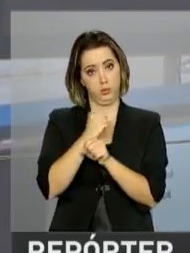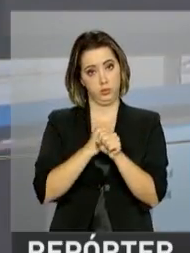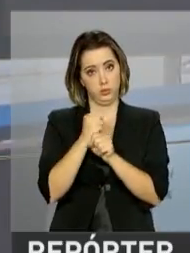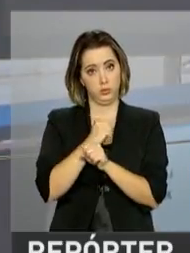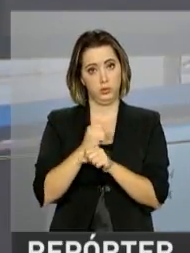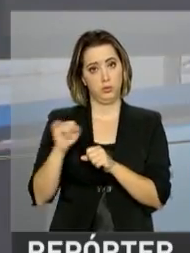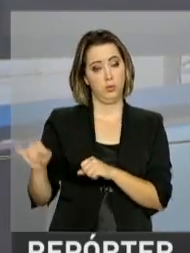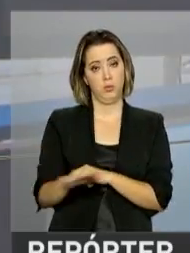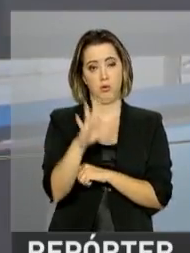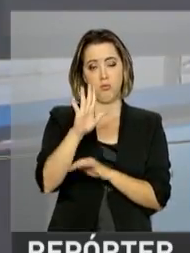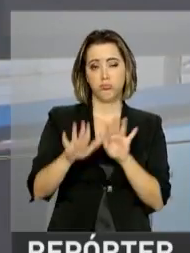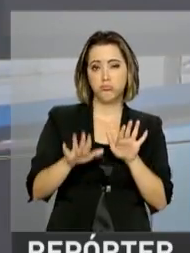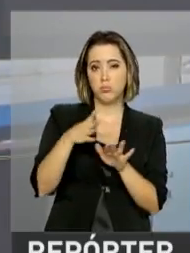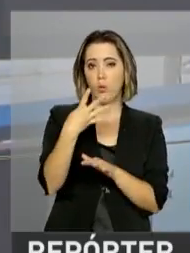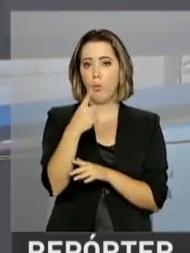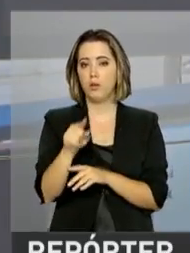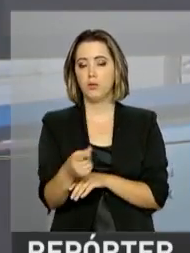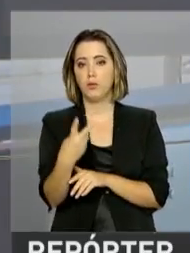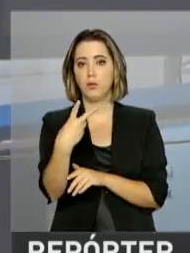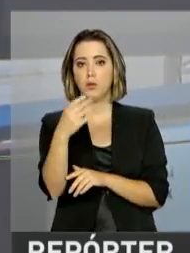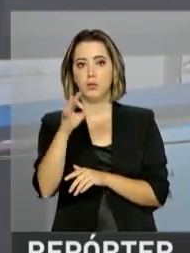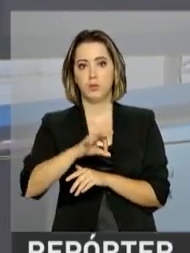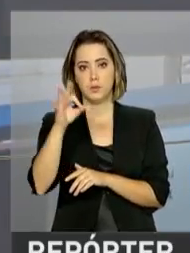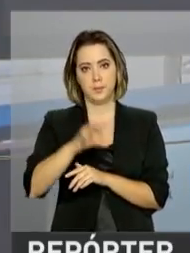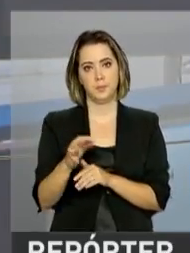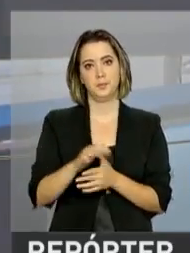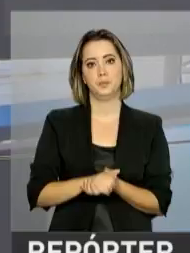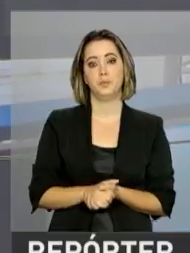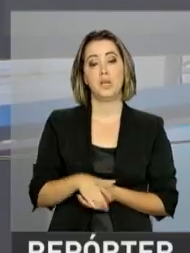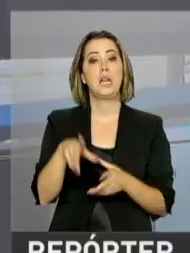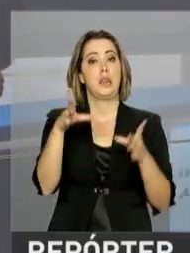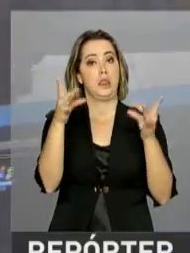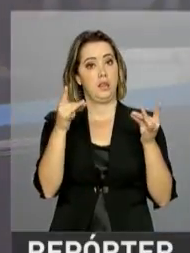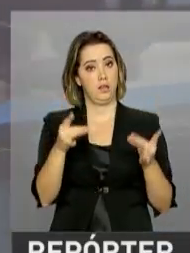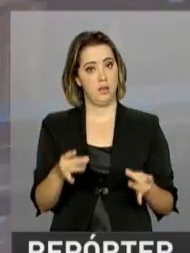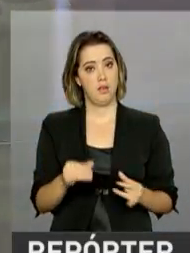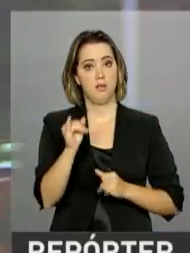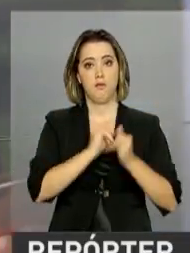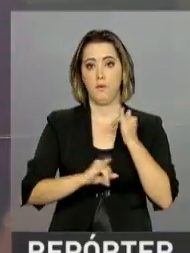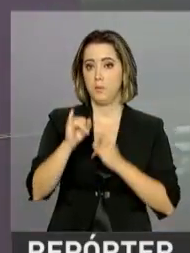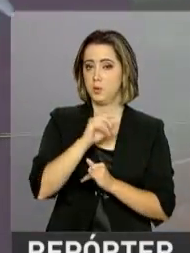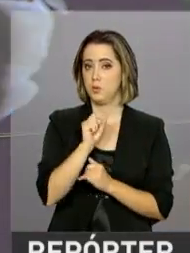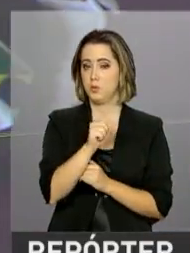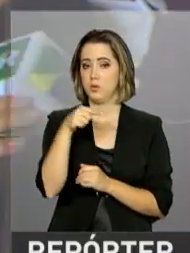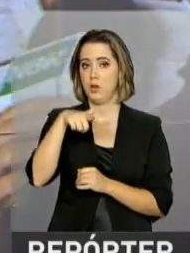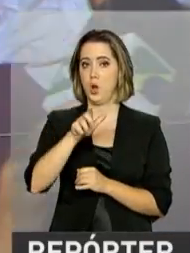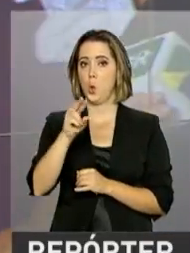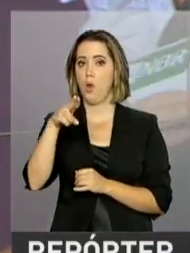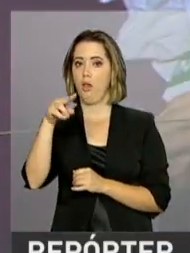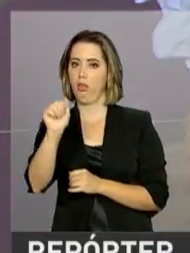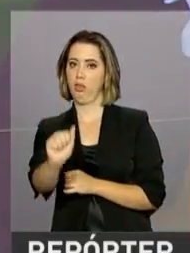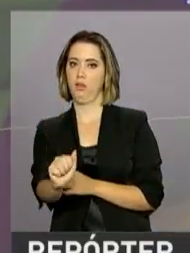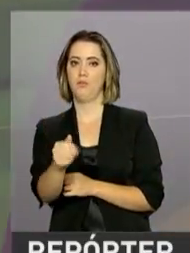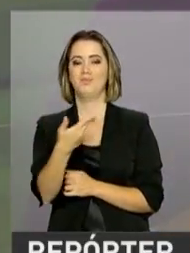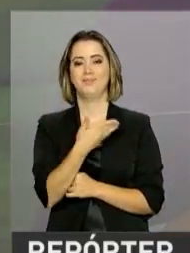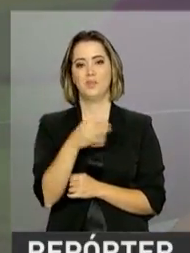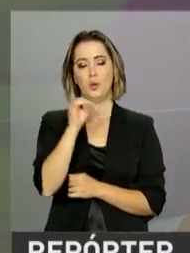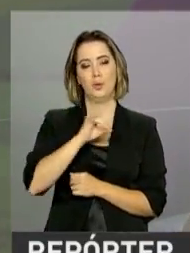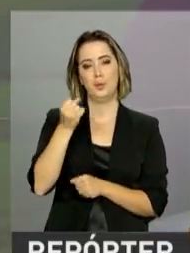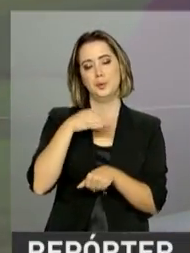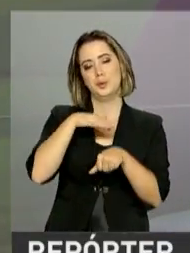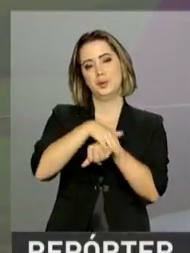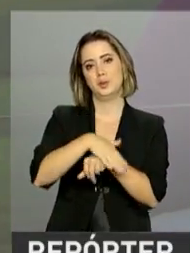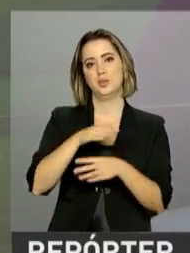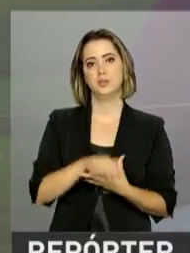ano, com inflação em 4,2%. Quem tem mais informações sobre esse assunto é a repórter Luana Karen. Olá, Luana,